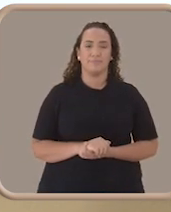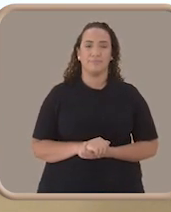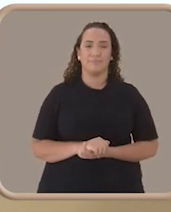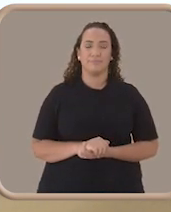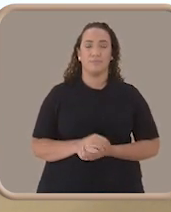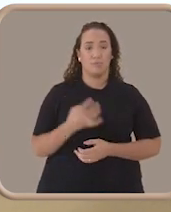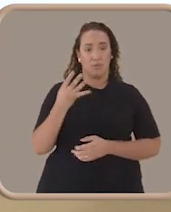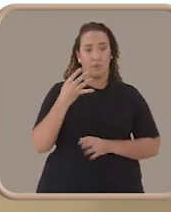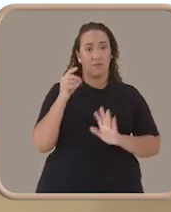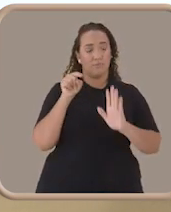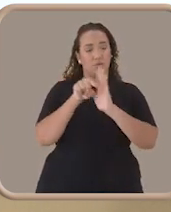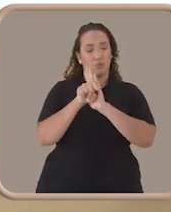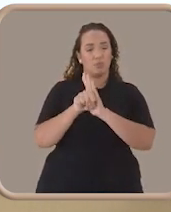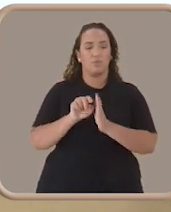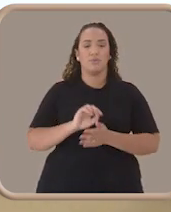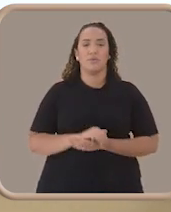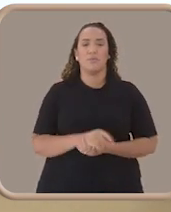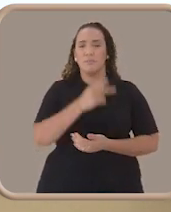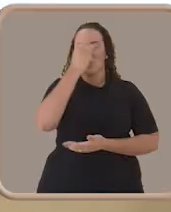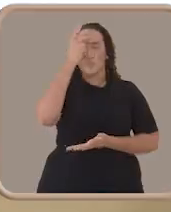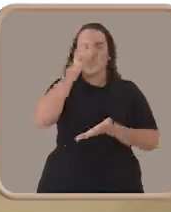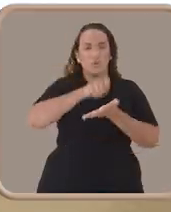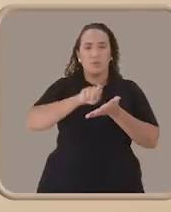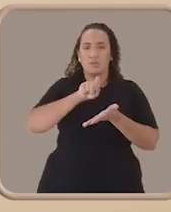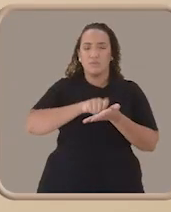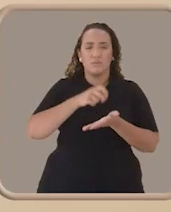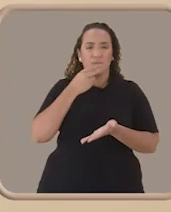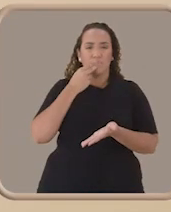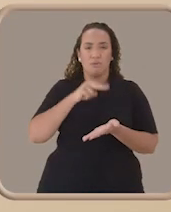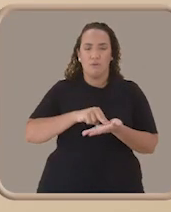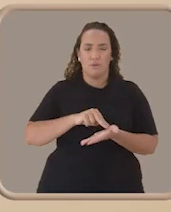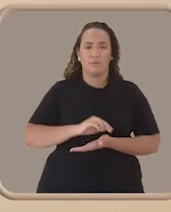Questão 4. Quem que escreveu a carta?